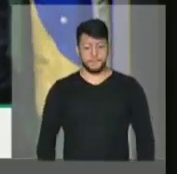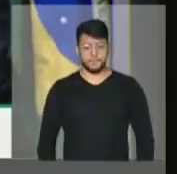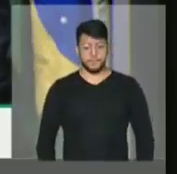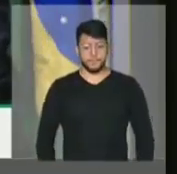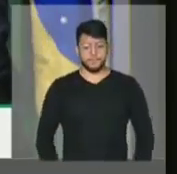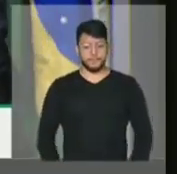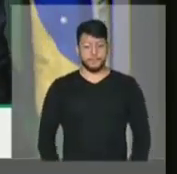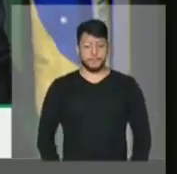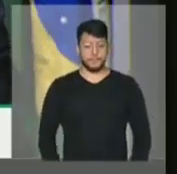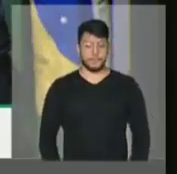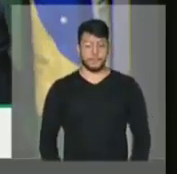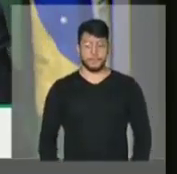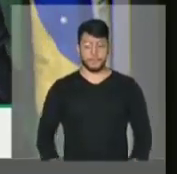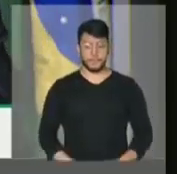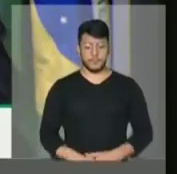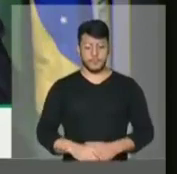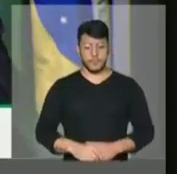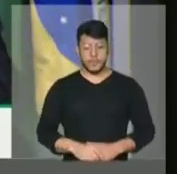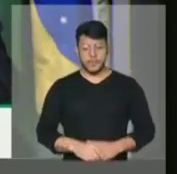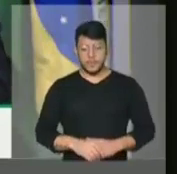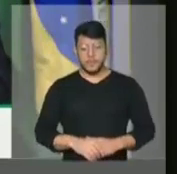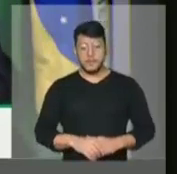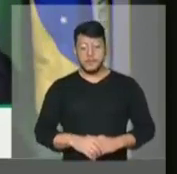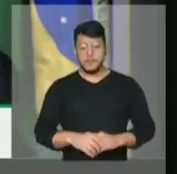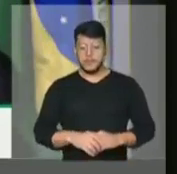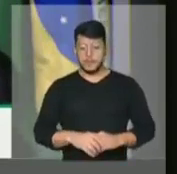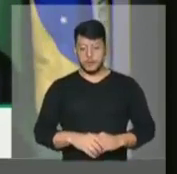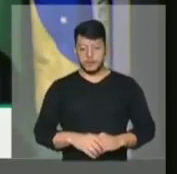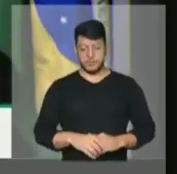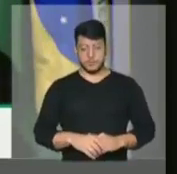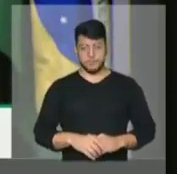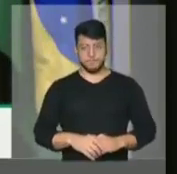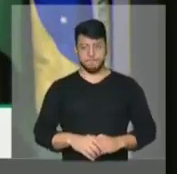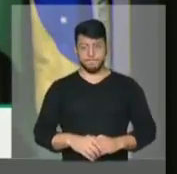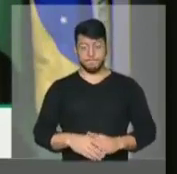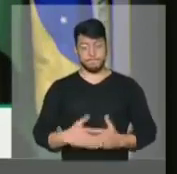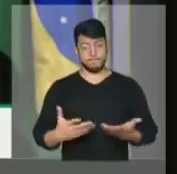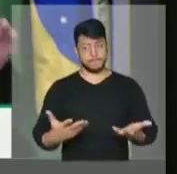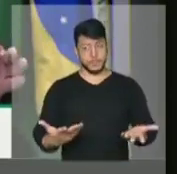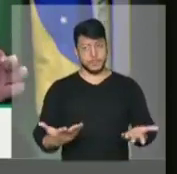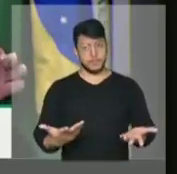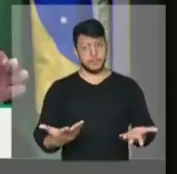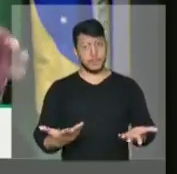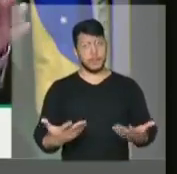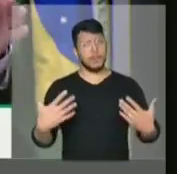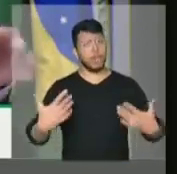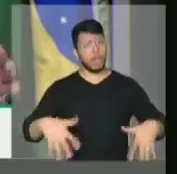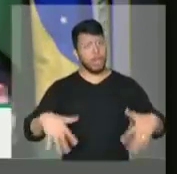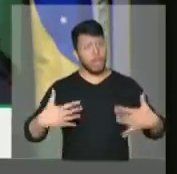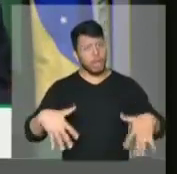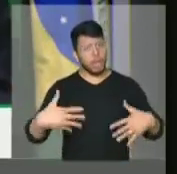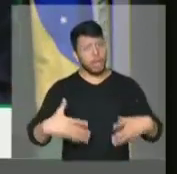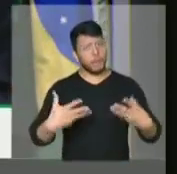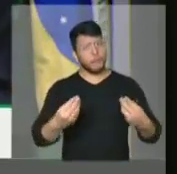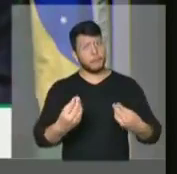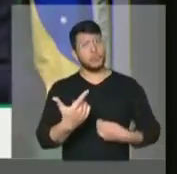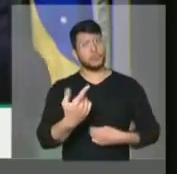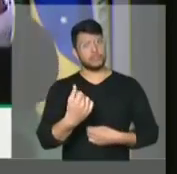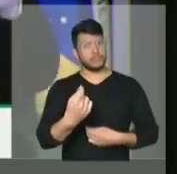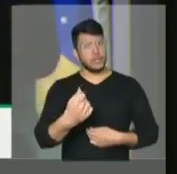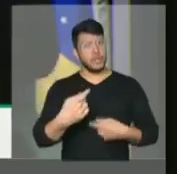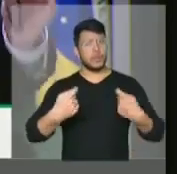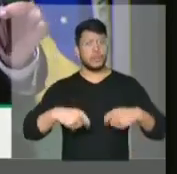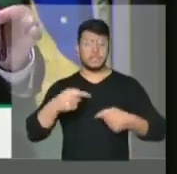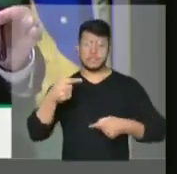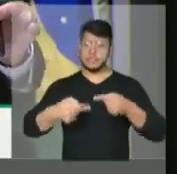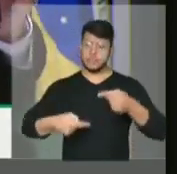isso ontem com o relator do orçamento. É uma quantia que precisa ser discutida. Quando